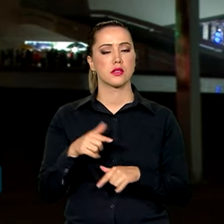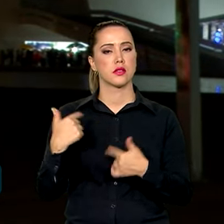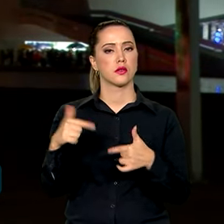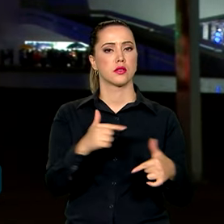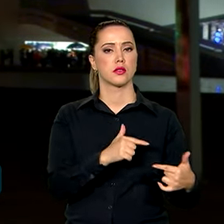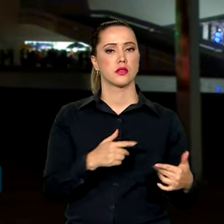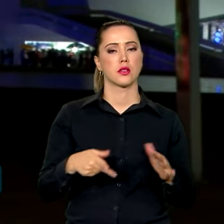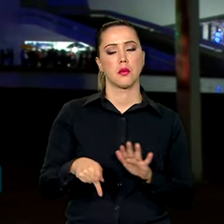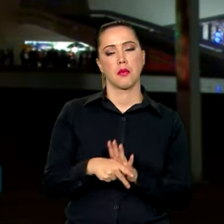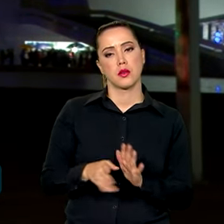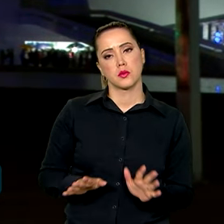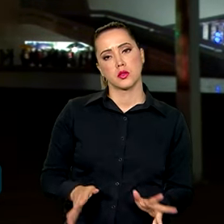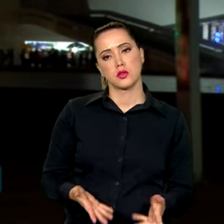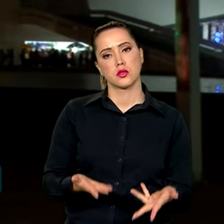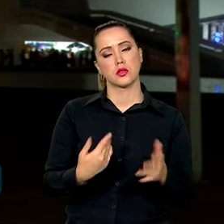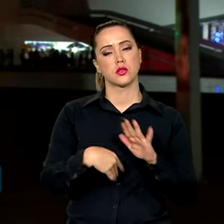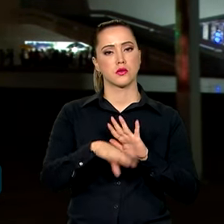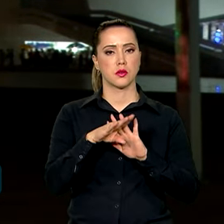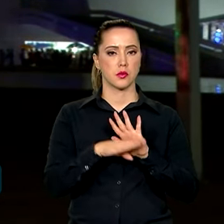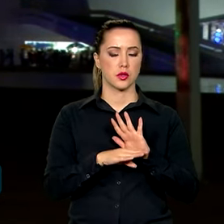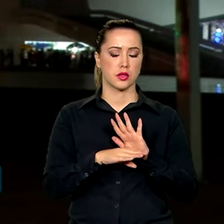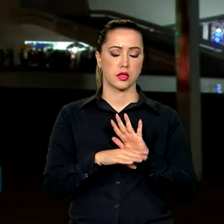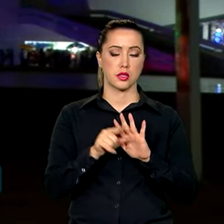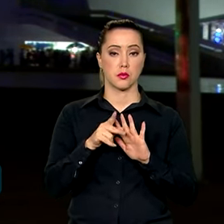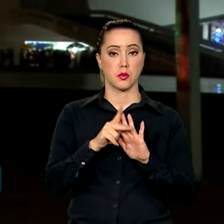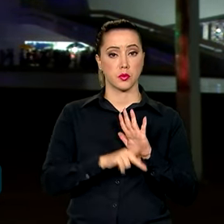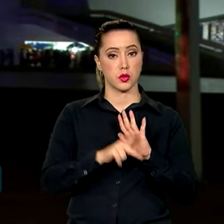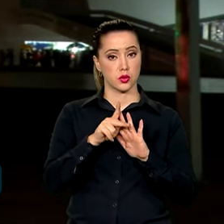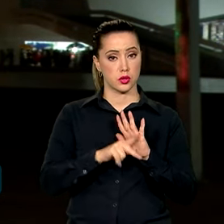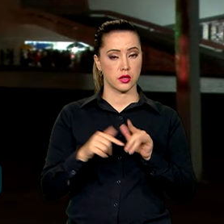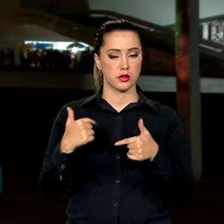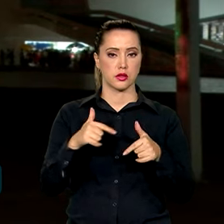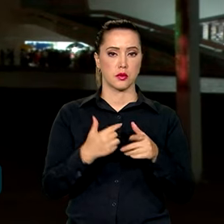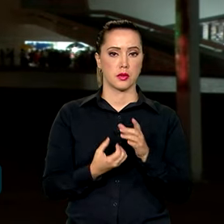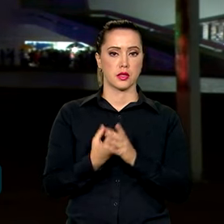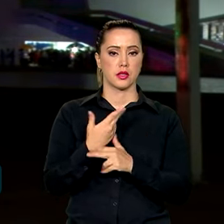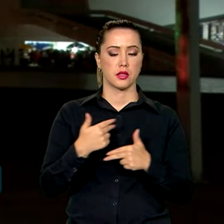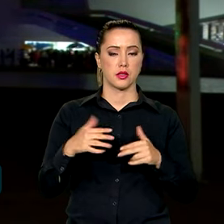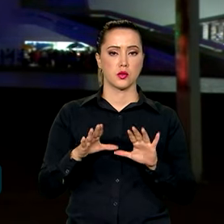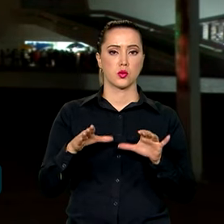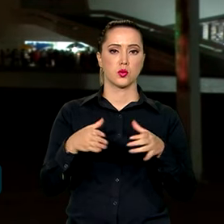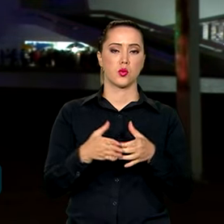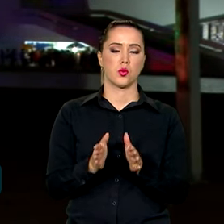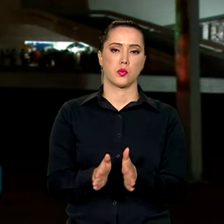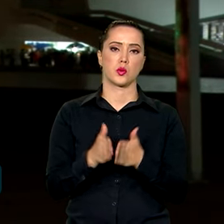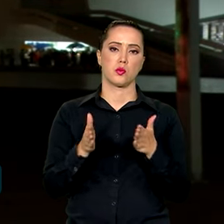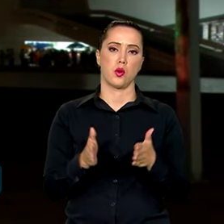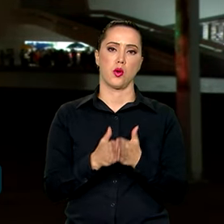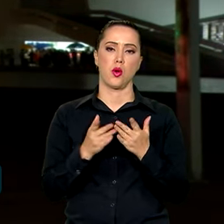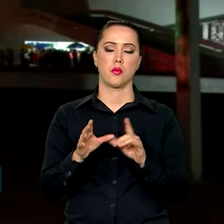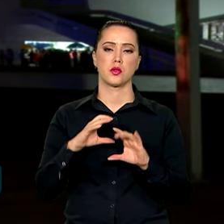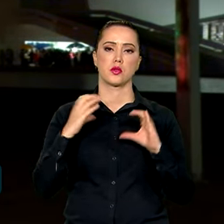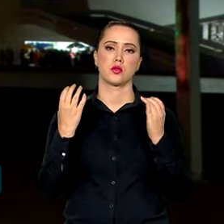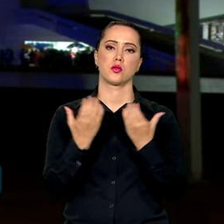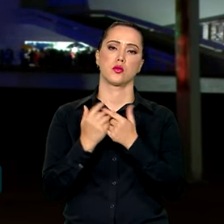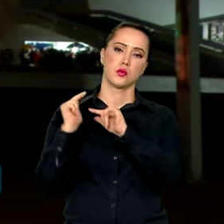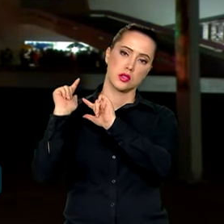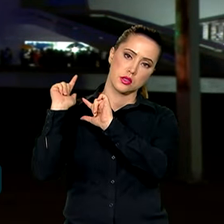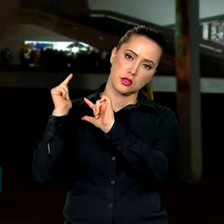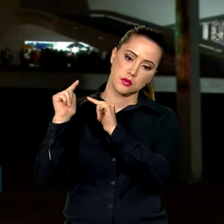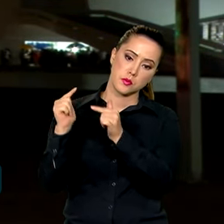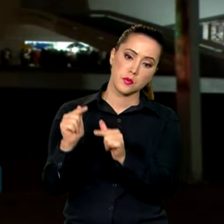ações de incentivo a programas, projetos, ações e produções em áreas periféricas e comunidades